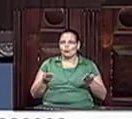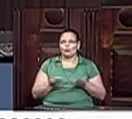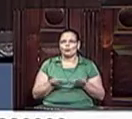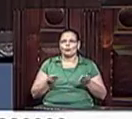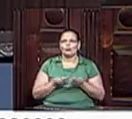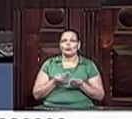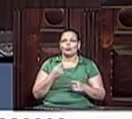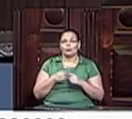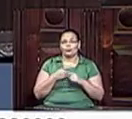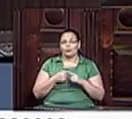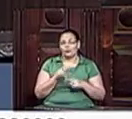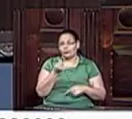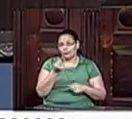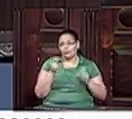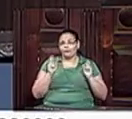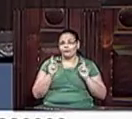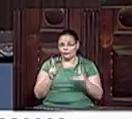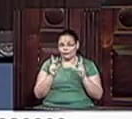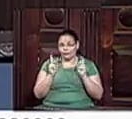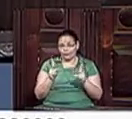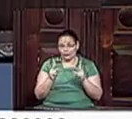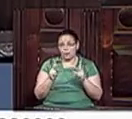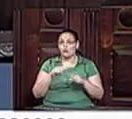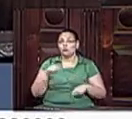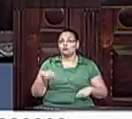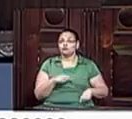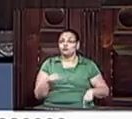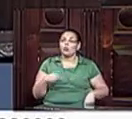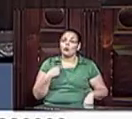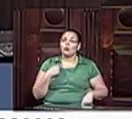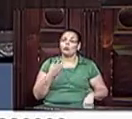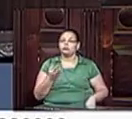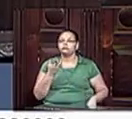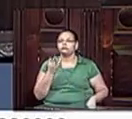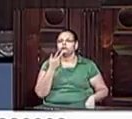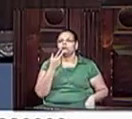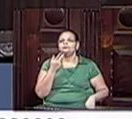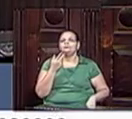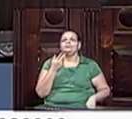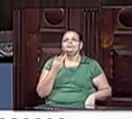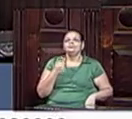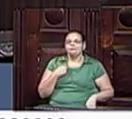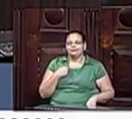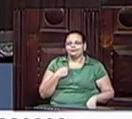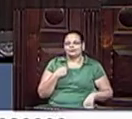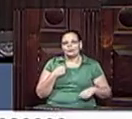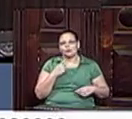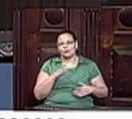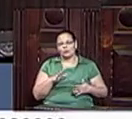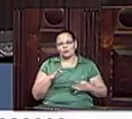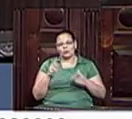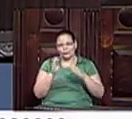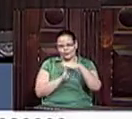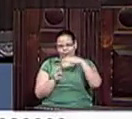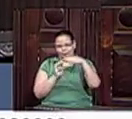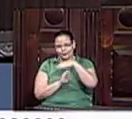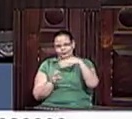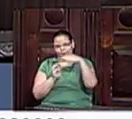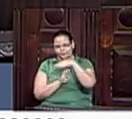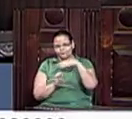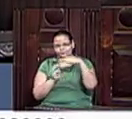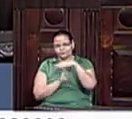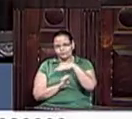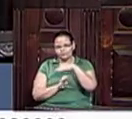Porque o preço de venda, o que nós estamos contestando, é que as empresas